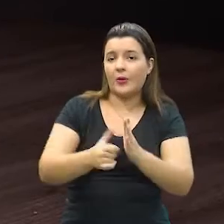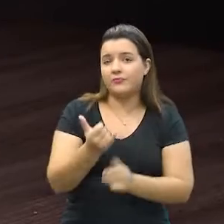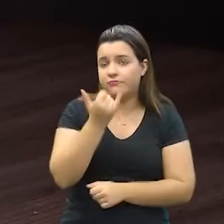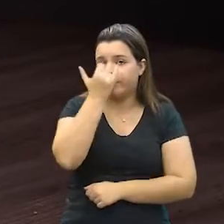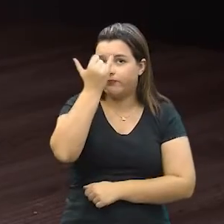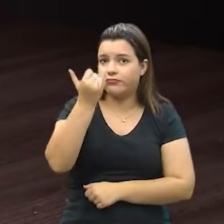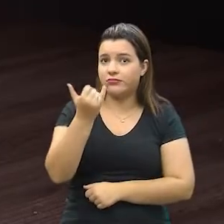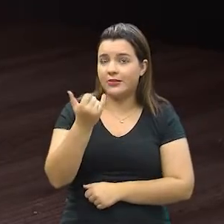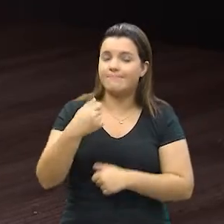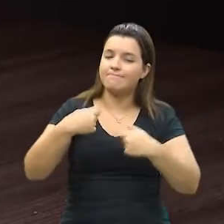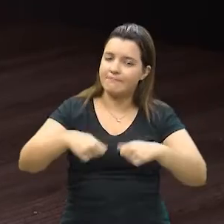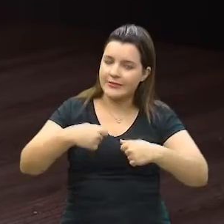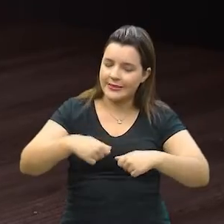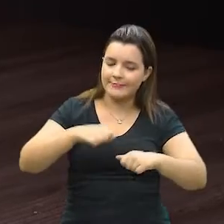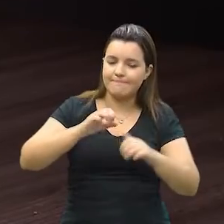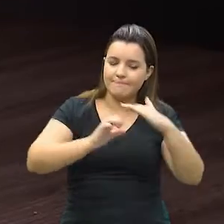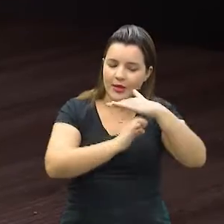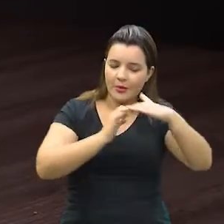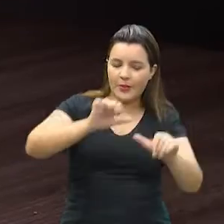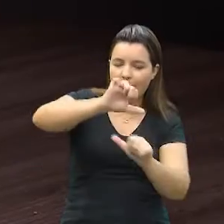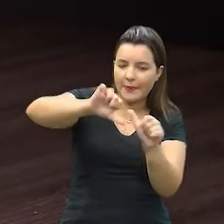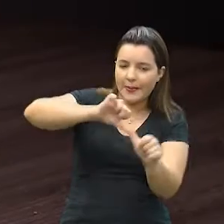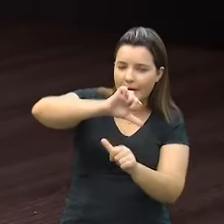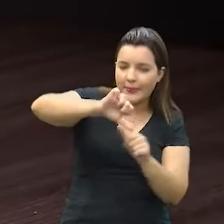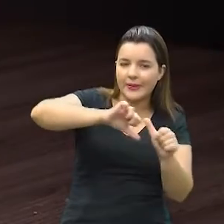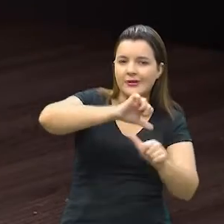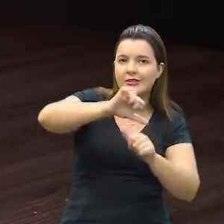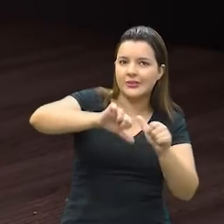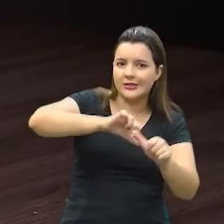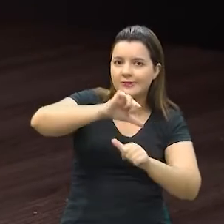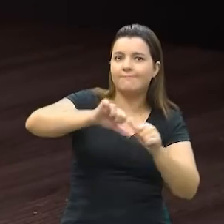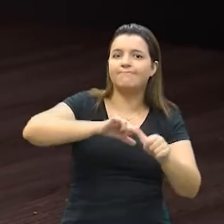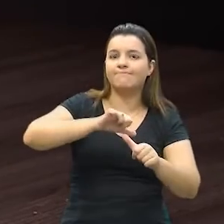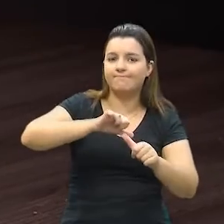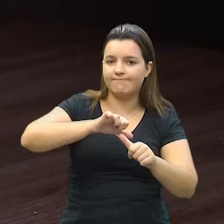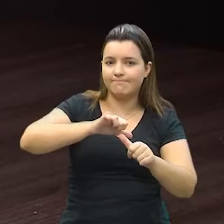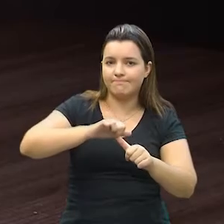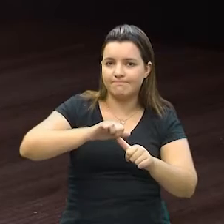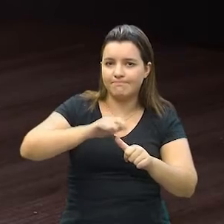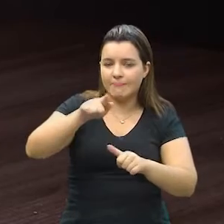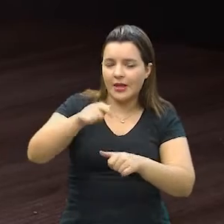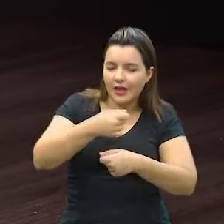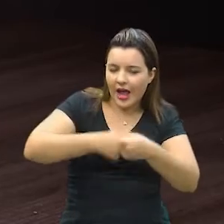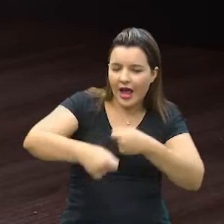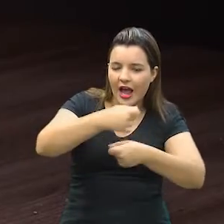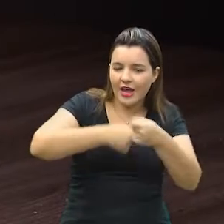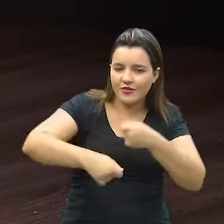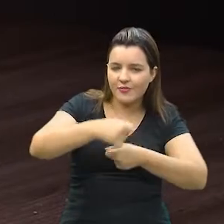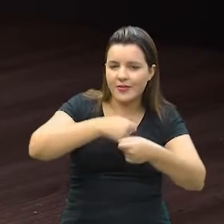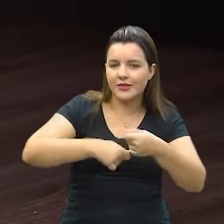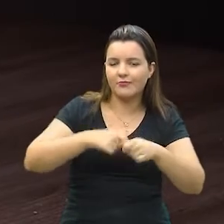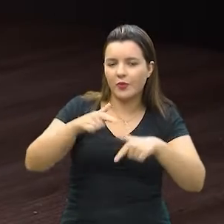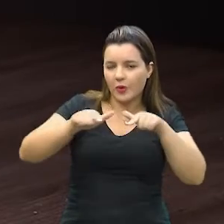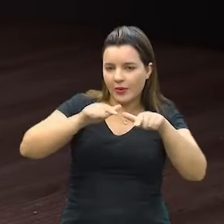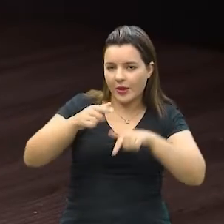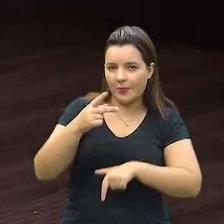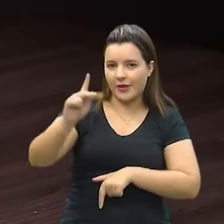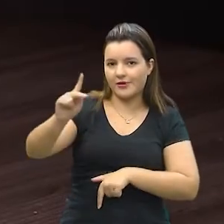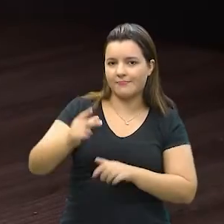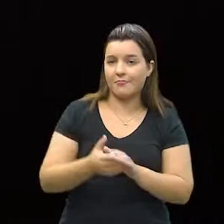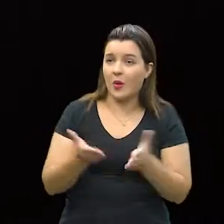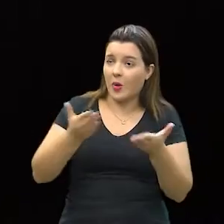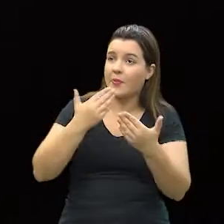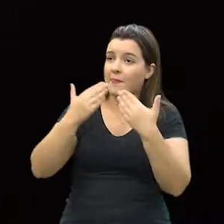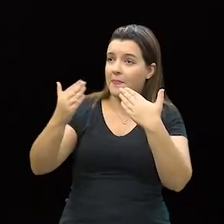teve que mudar completamente algumas coisas assim relacionadas à gestão desse trabalho. E é com ele que a gente